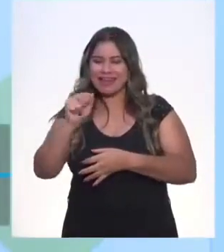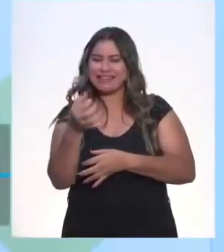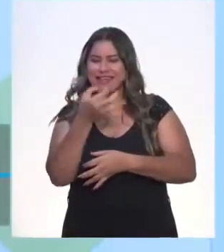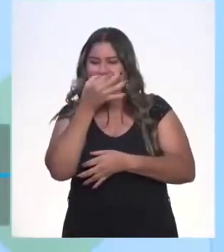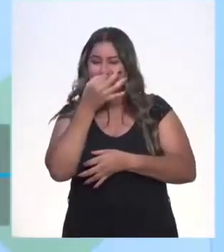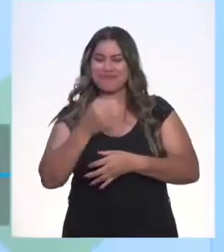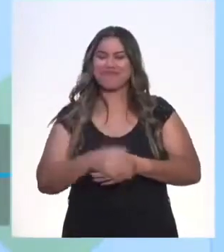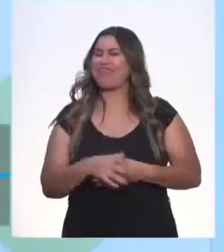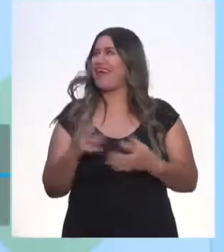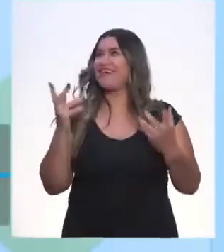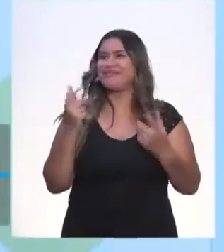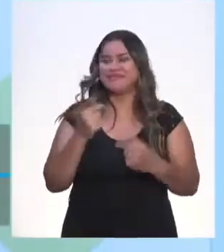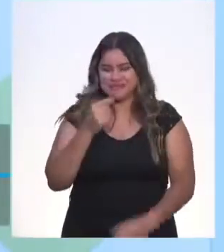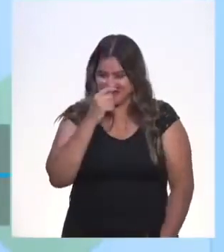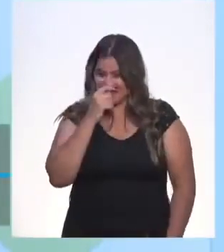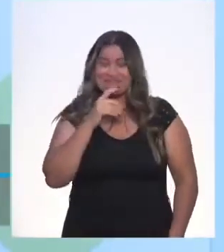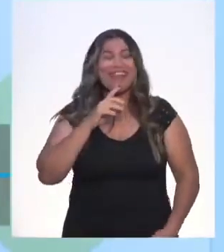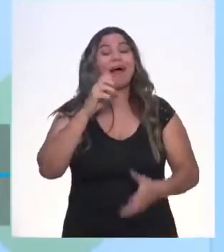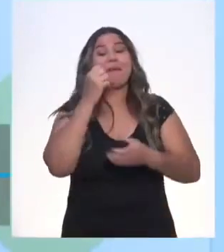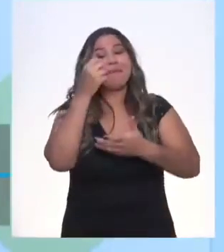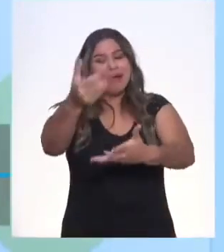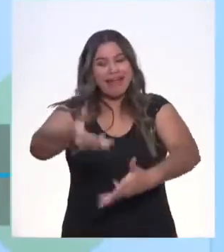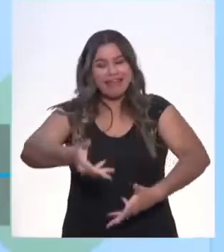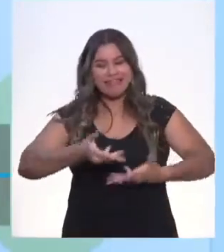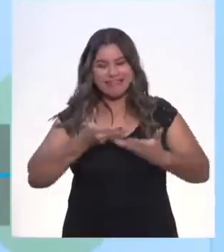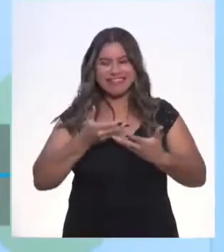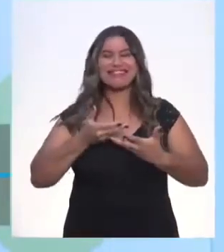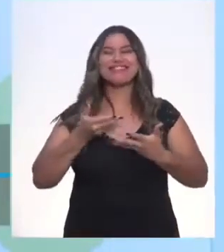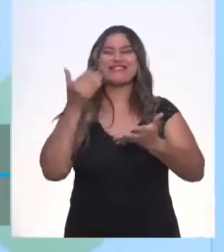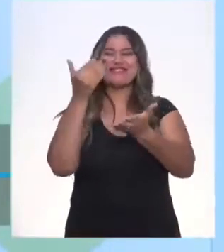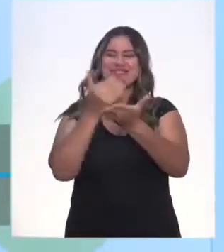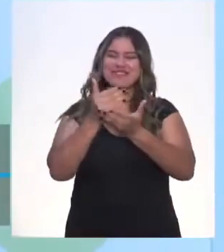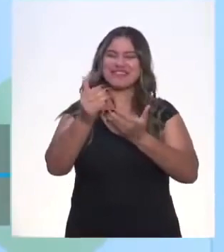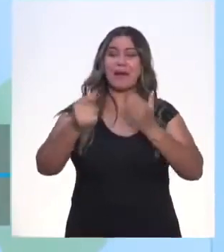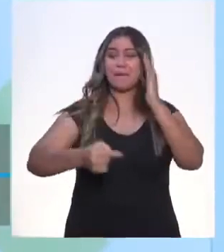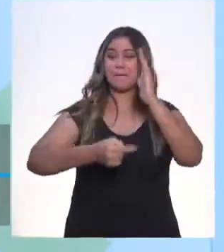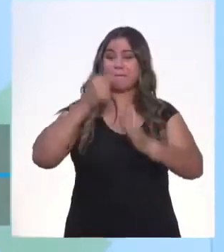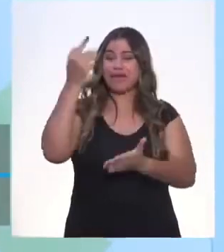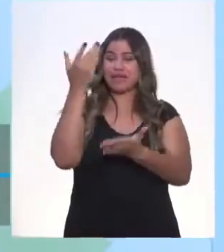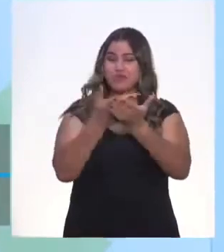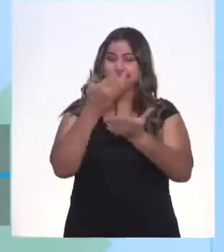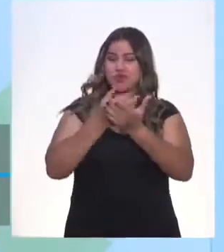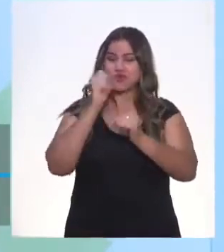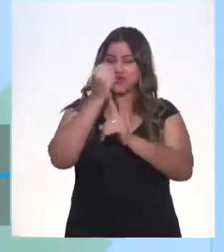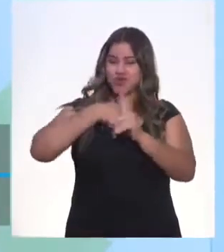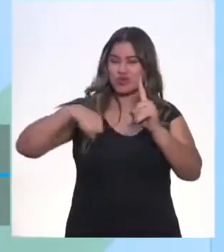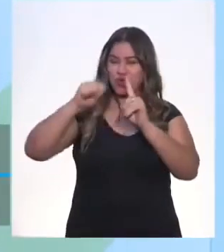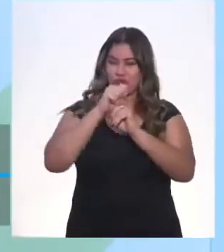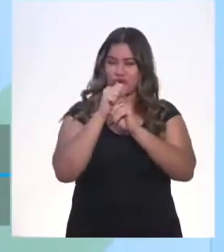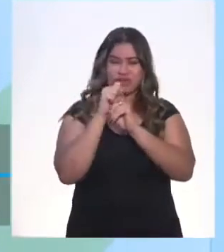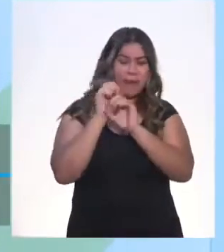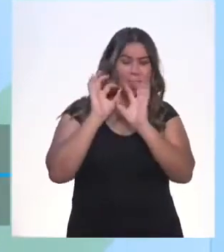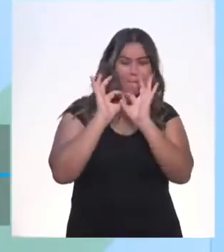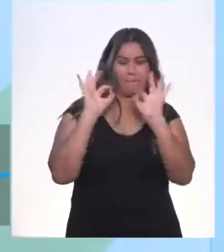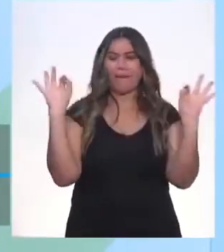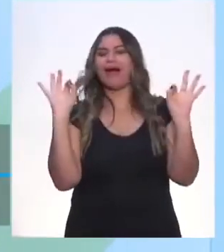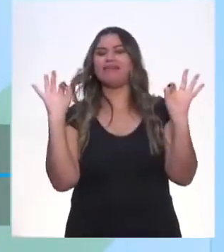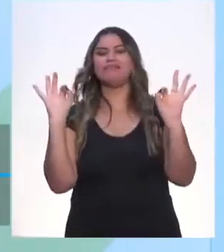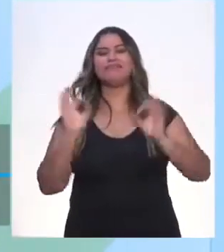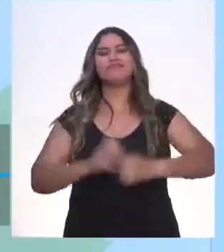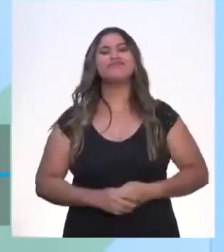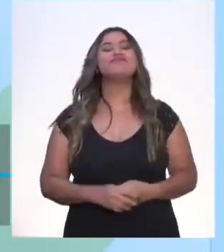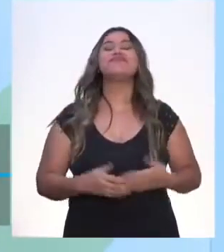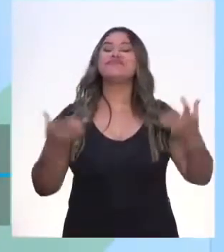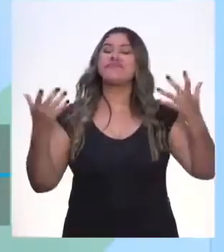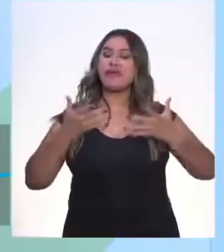Bem-vindos, alunos aí da segunda série do ensino médio, começando aqui com a nossa primeira aula de Sociologia do ano, apenas arrasando. Então, assim, estamos